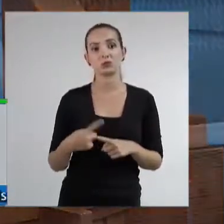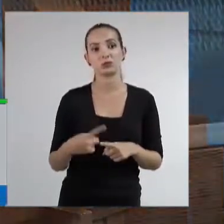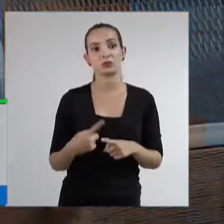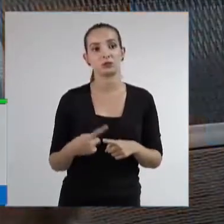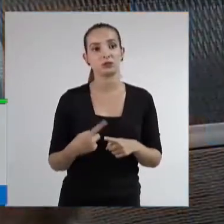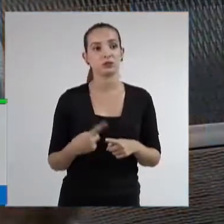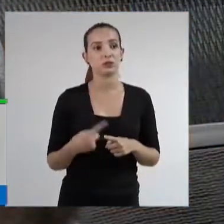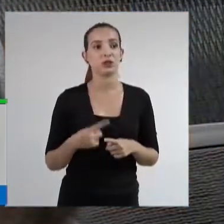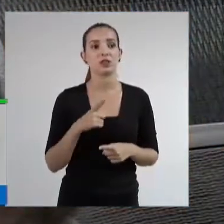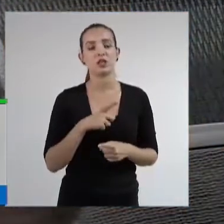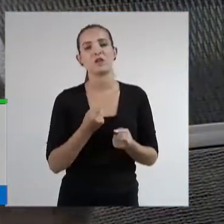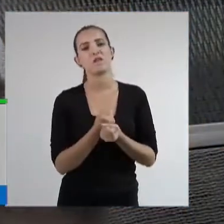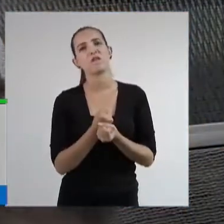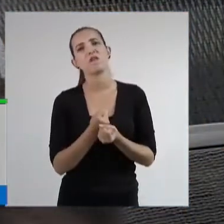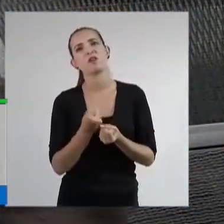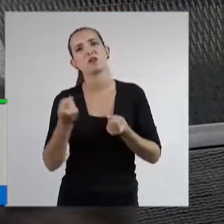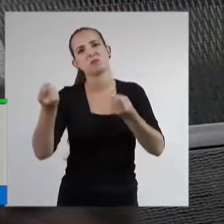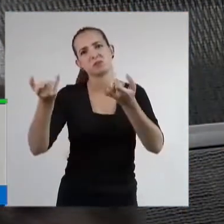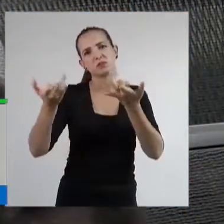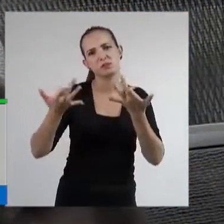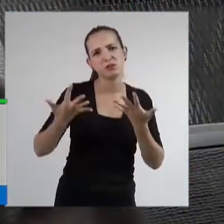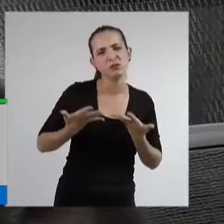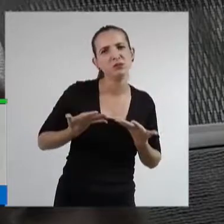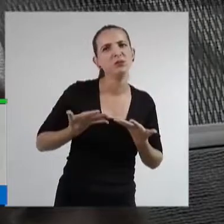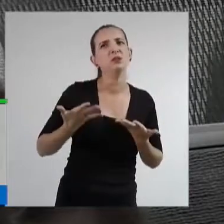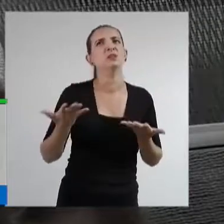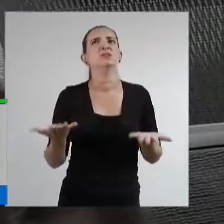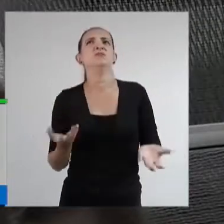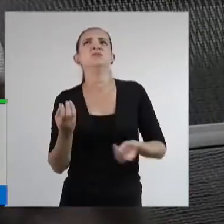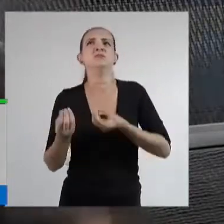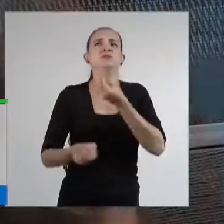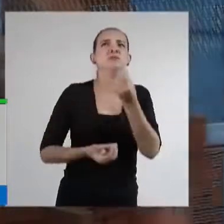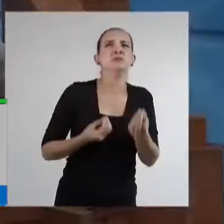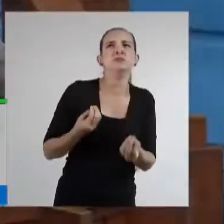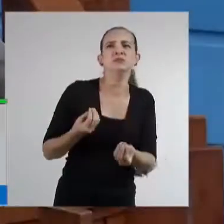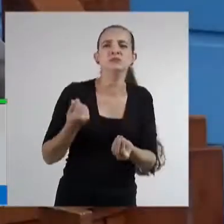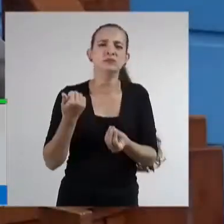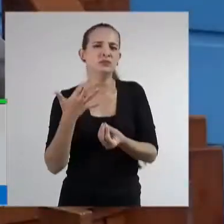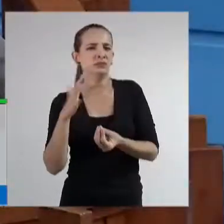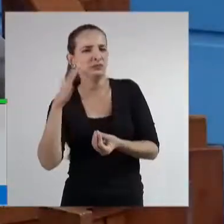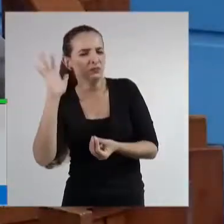as explicações de aumento de consumo,